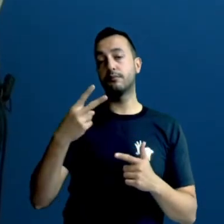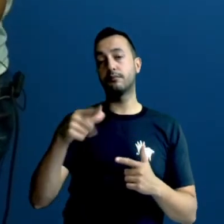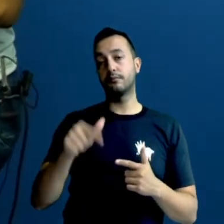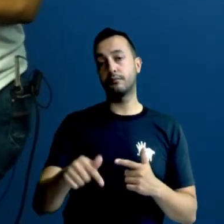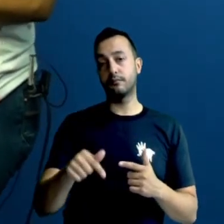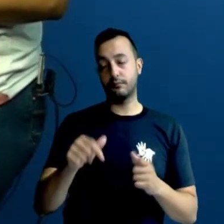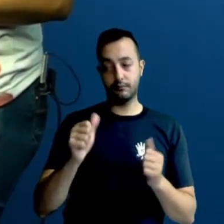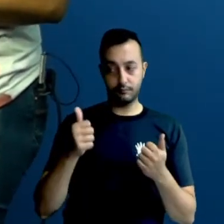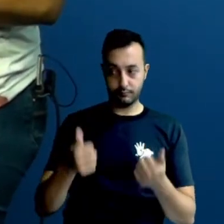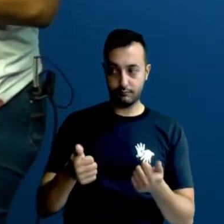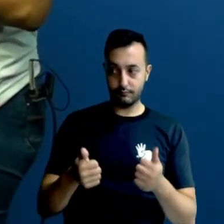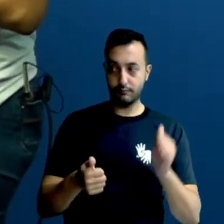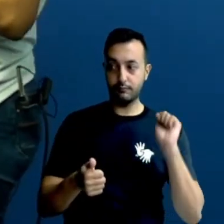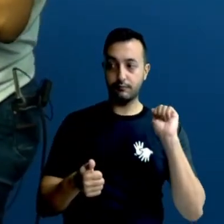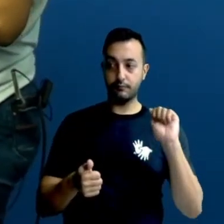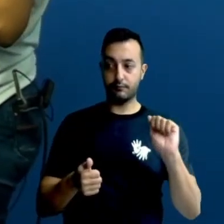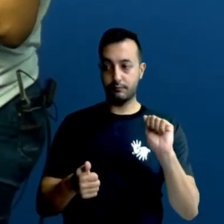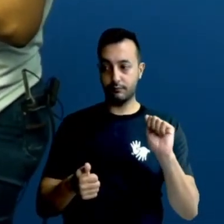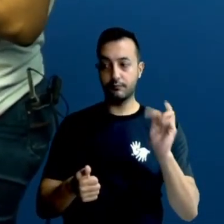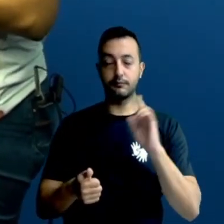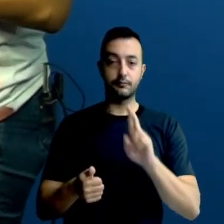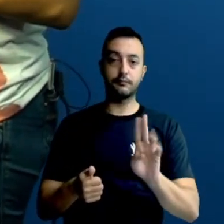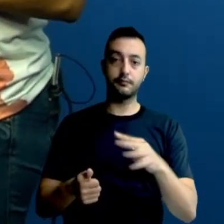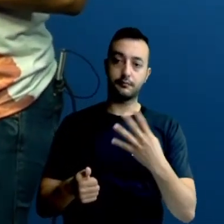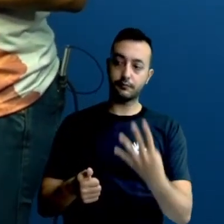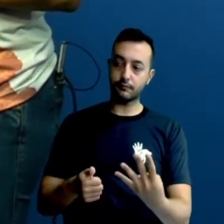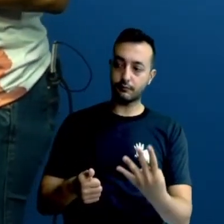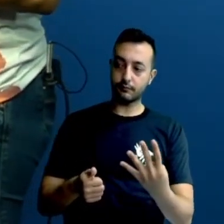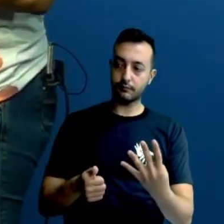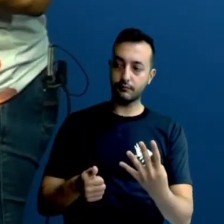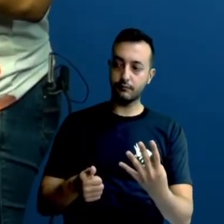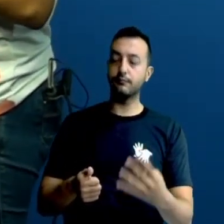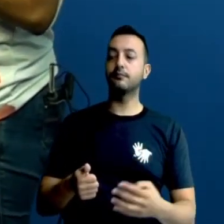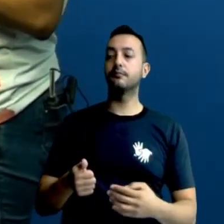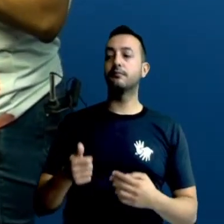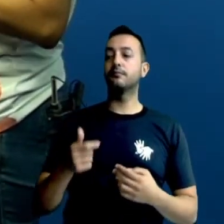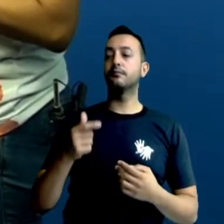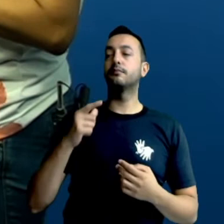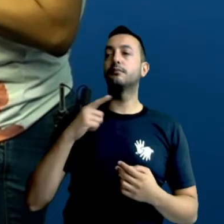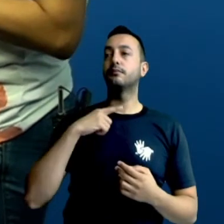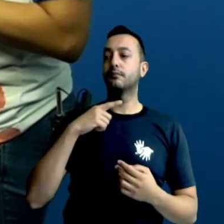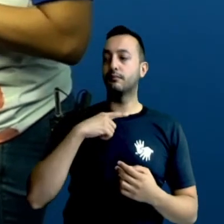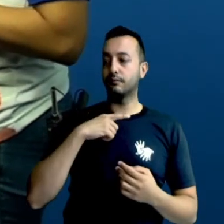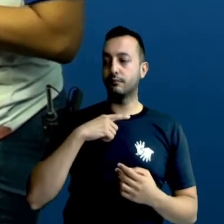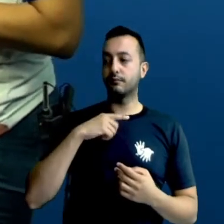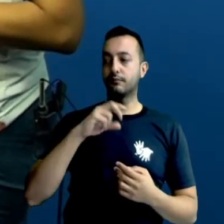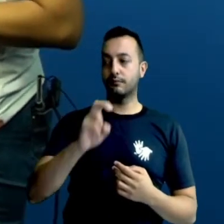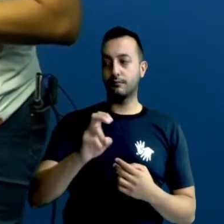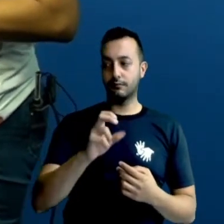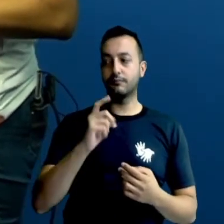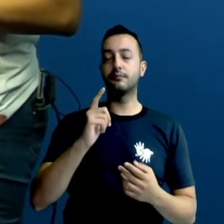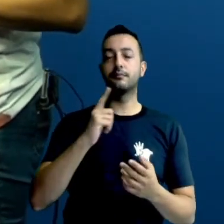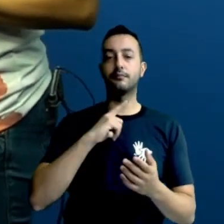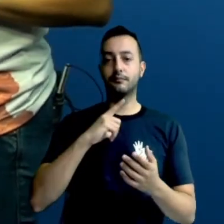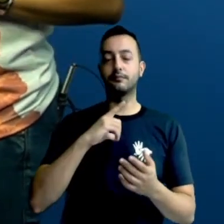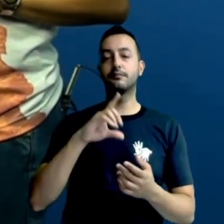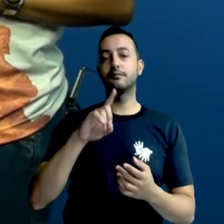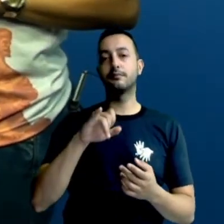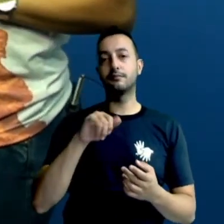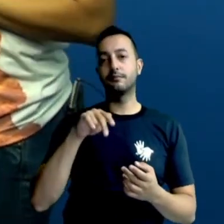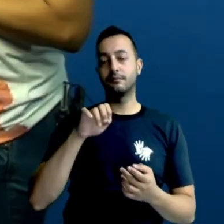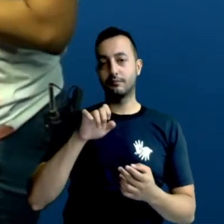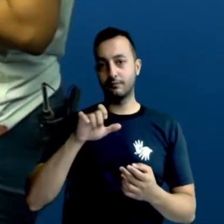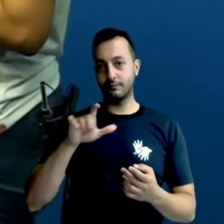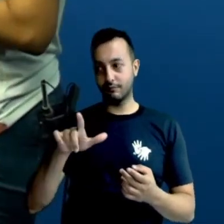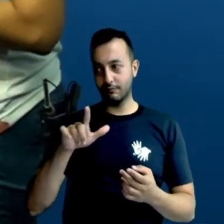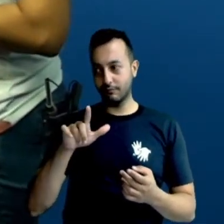Tranquilo? Letra A, a resposta à questão 4. E na questão 5, também fala de diagonais, mas a mais simples